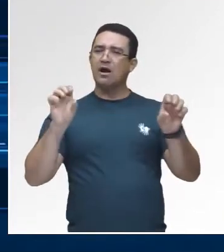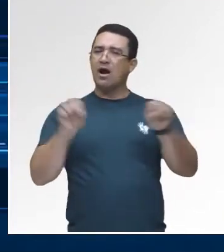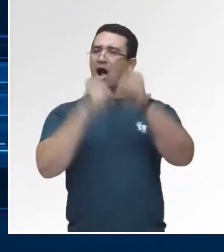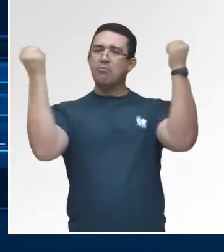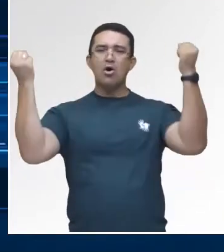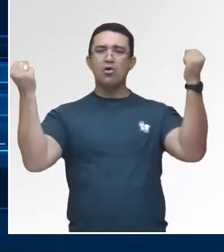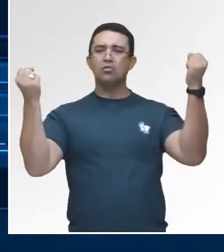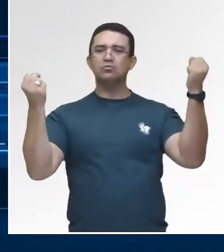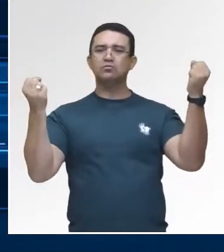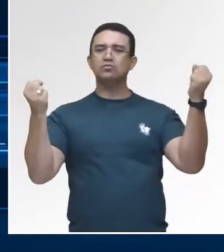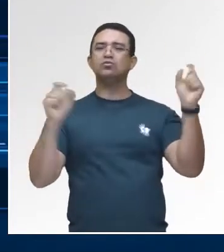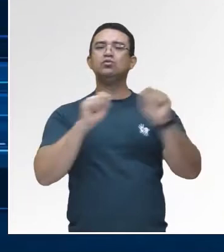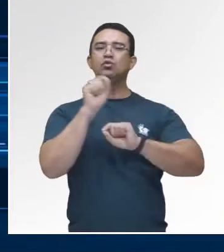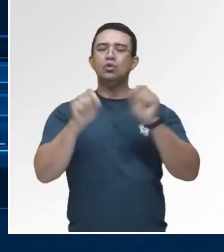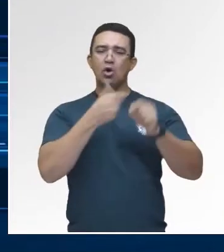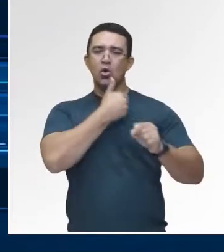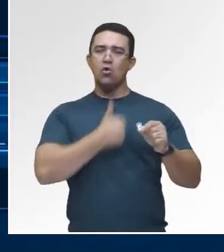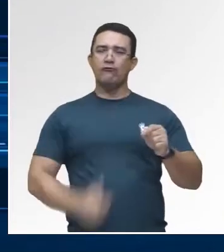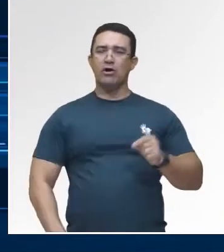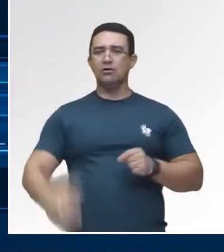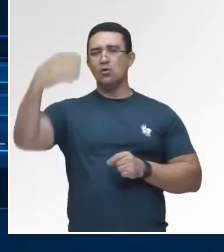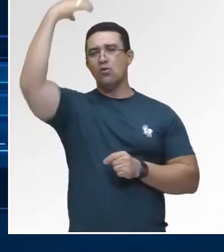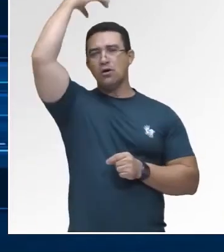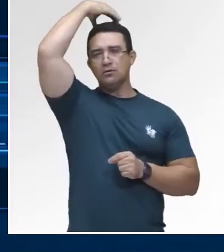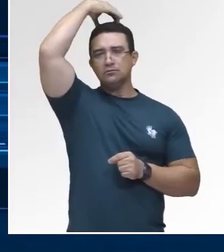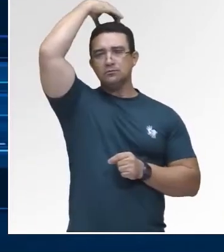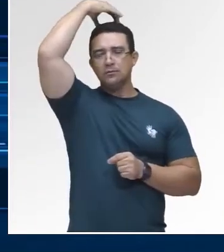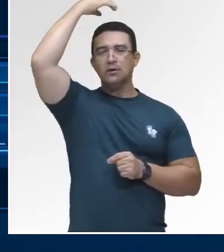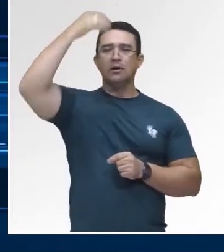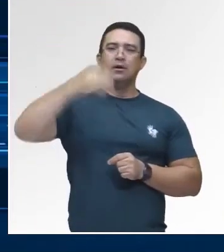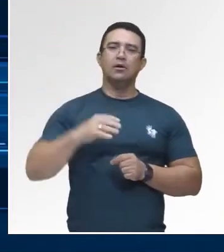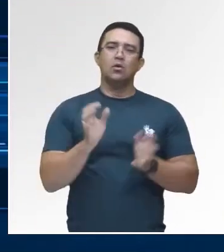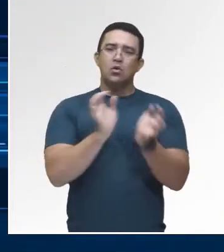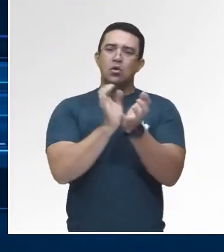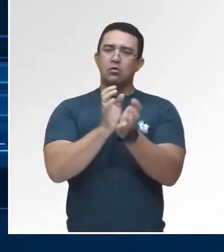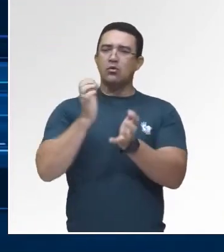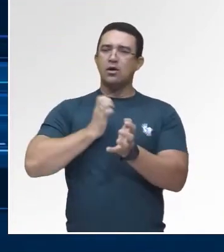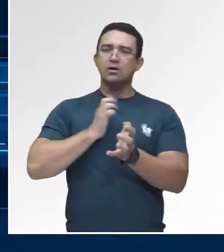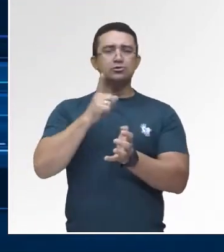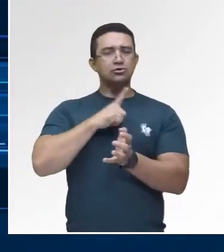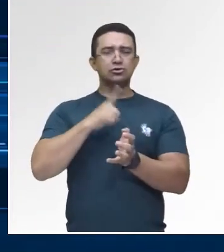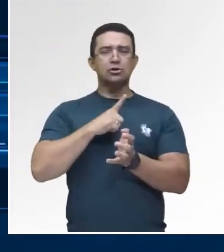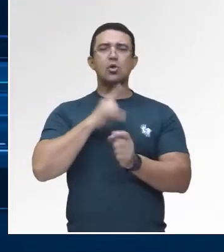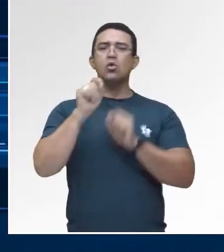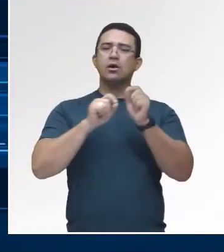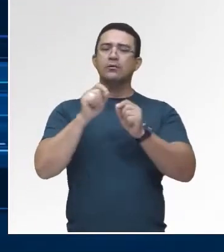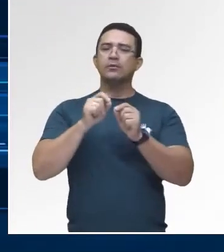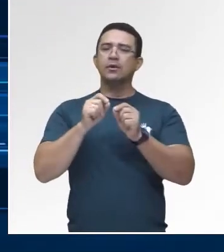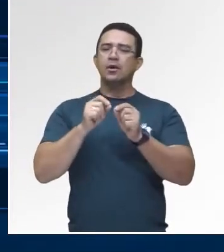poder econômico, e eles derrubaram, junto com o povo,